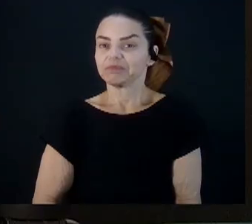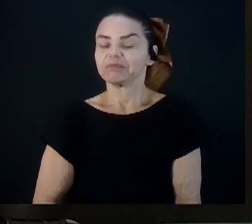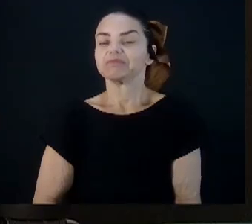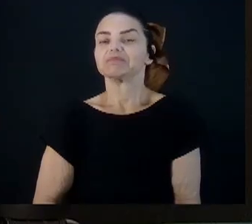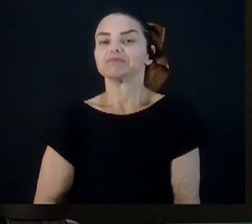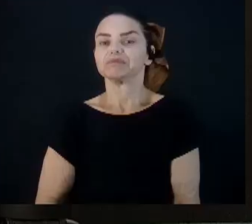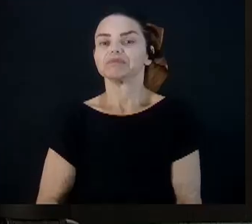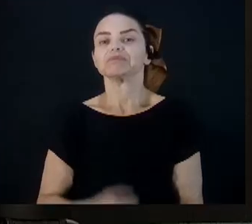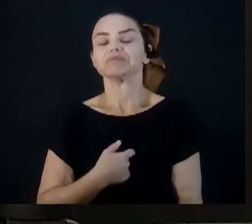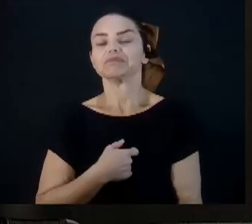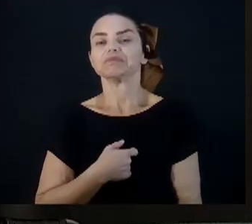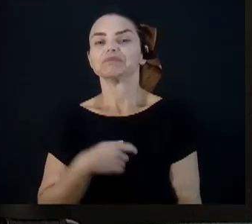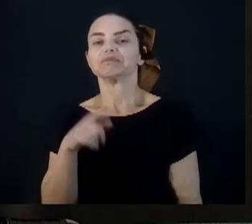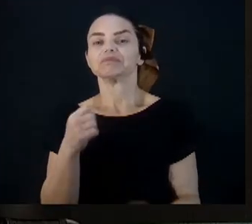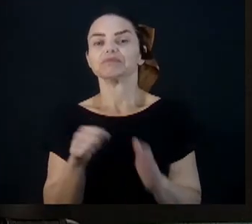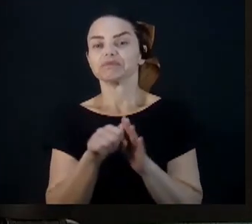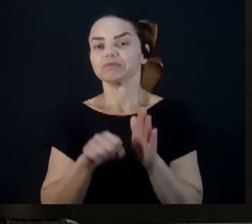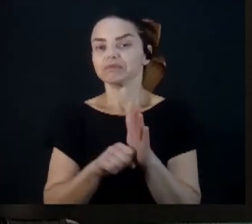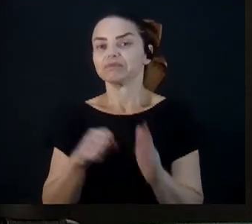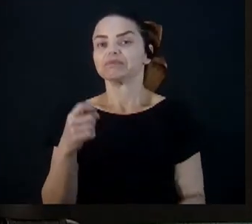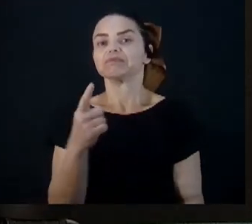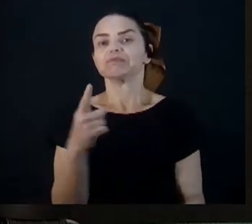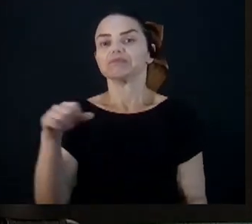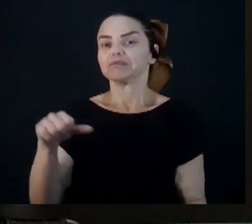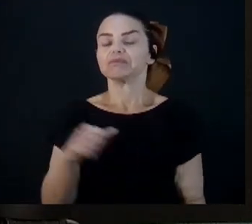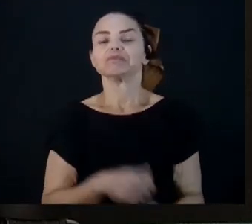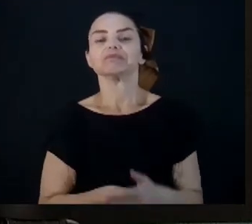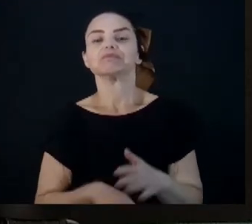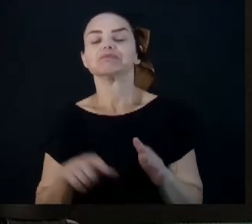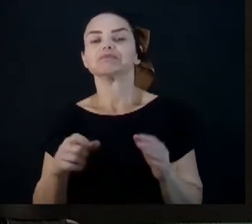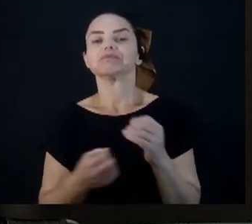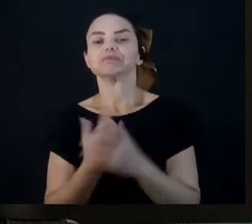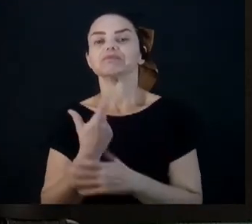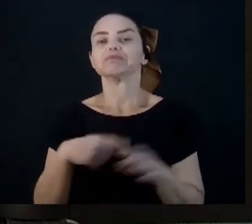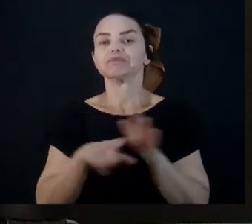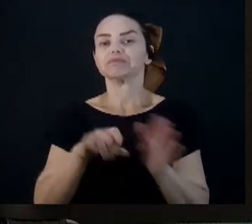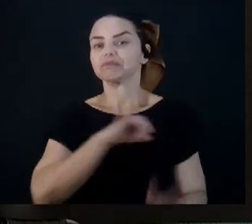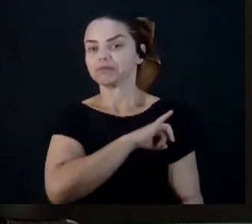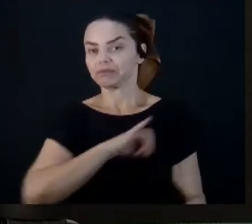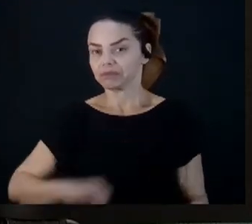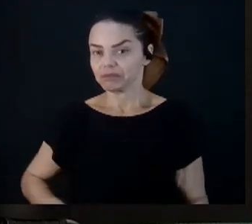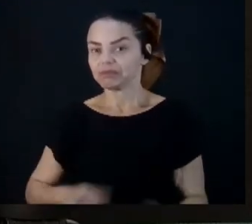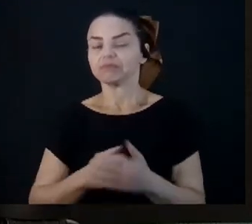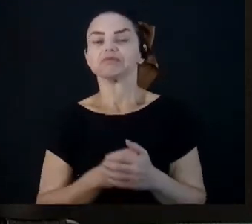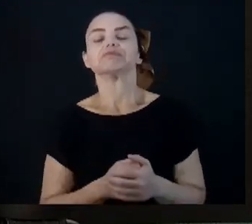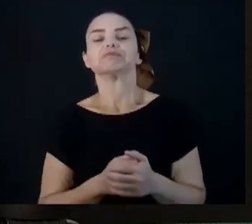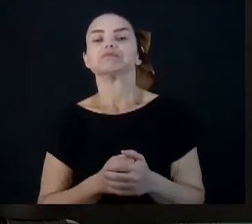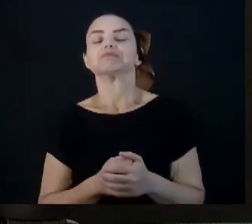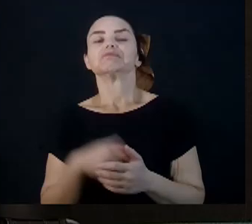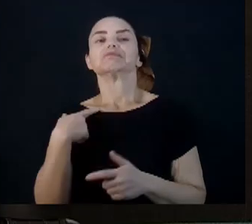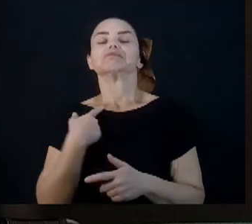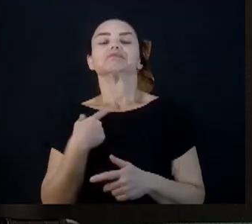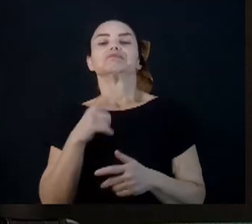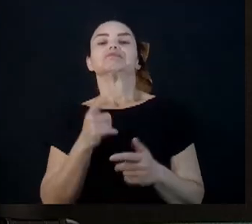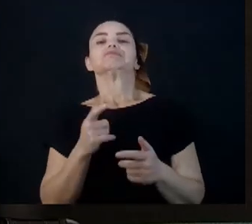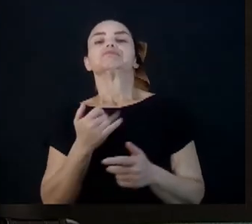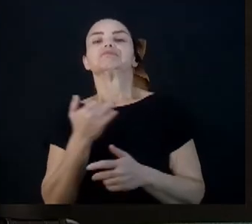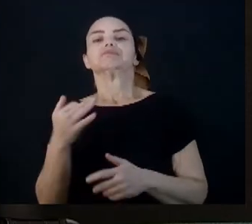Durante o século XIX foi criada uma lei imperial falando sobre todo o processo de naturalização, quais estrangeiros podiam